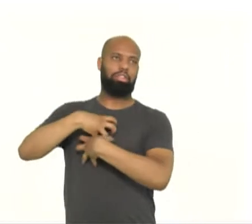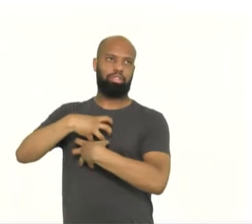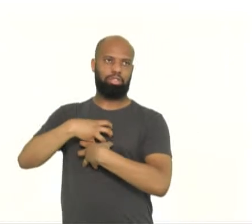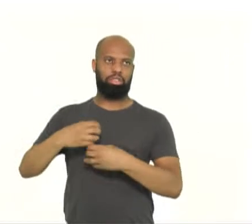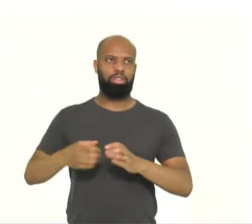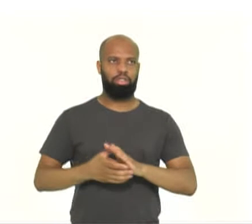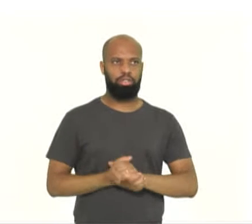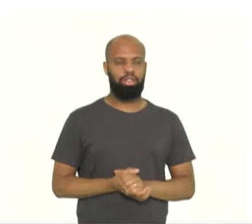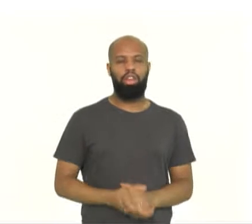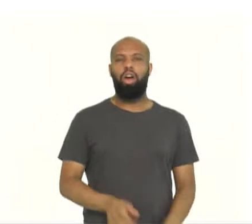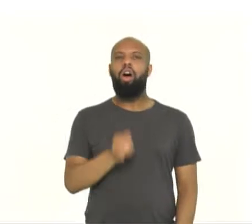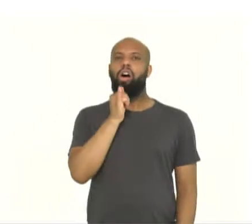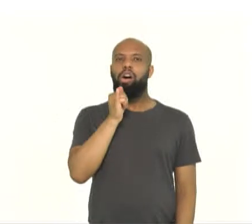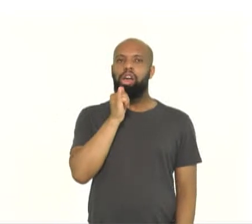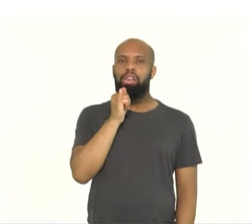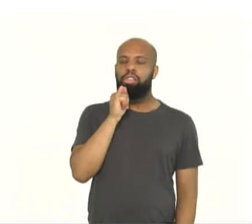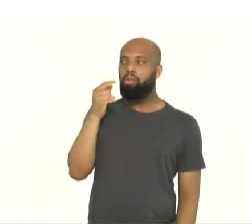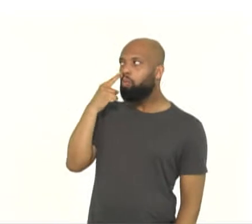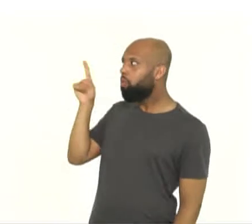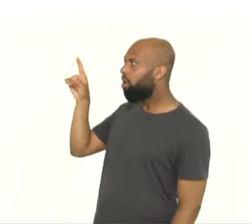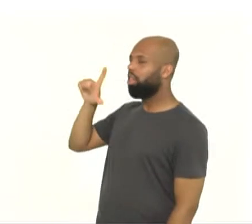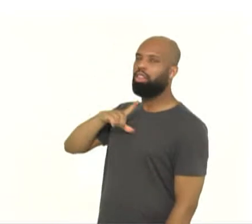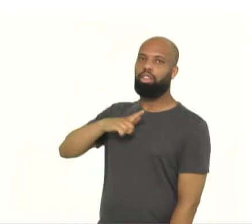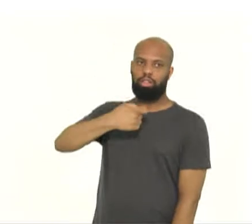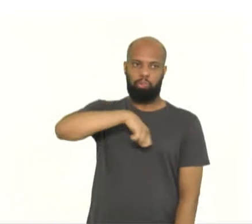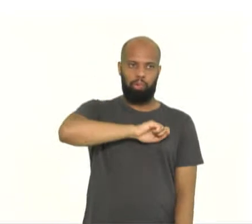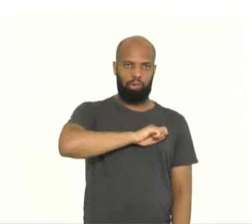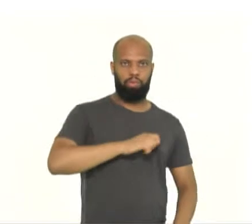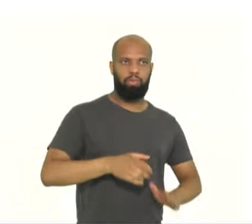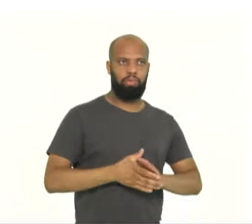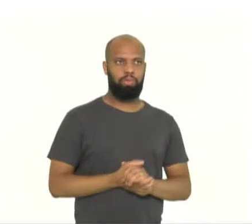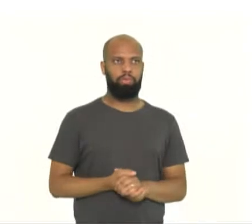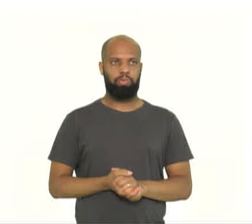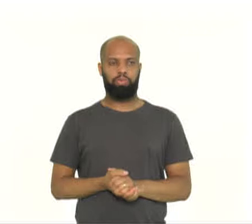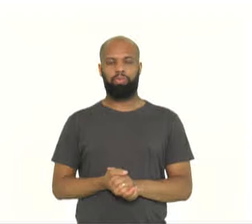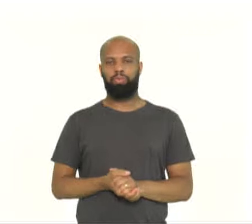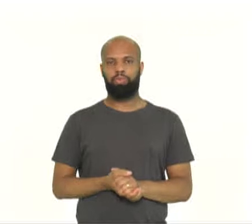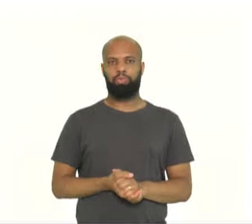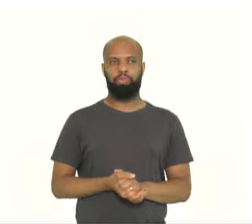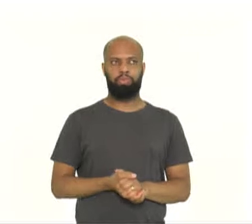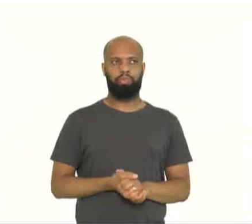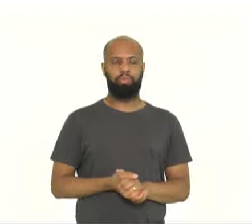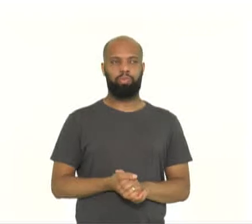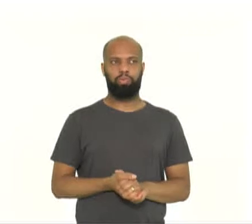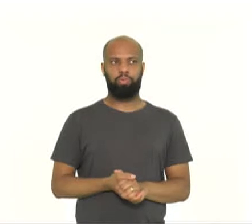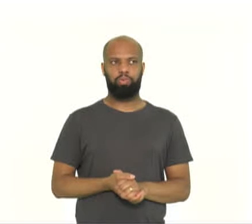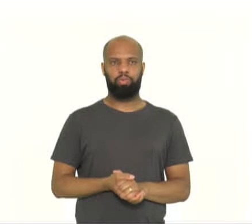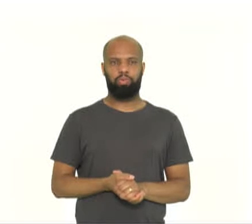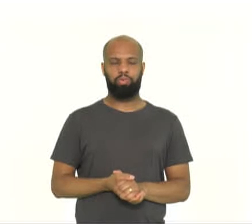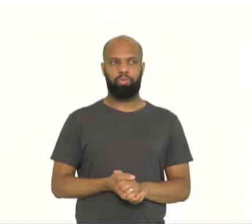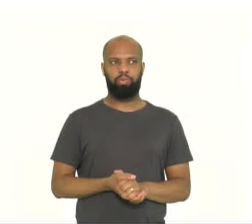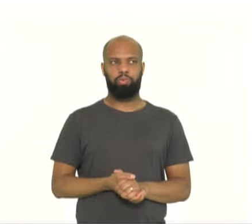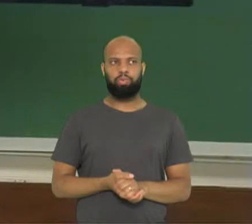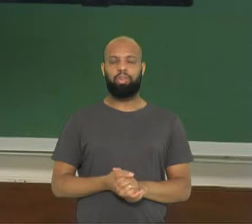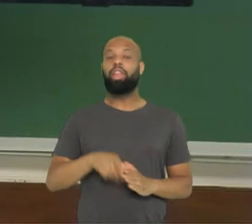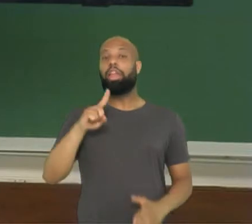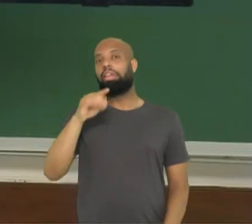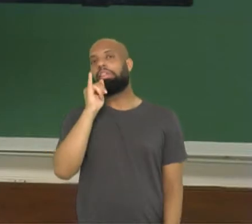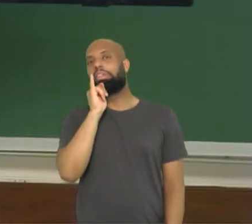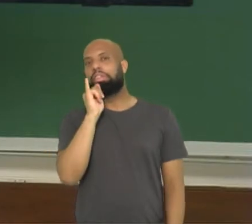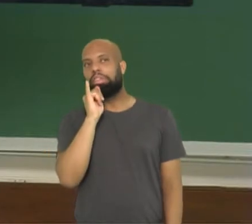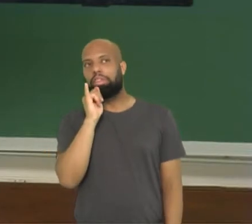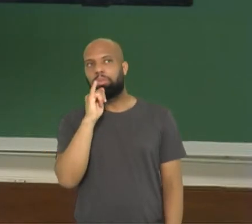te sientes? Tengo dolor de estômago. Como te sientes? Me siento melhor. São alguns